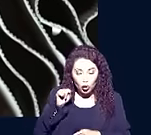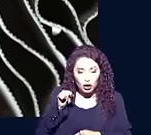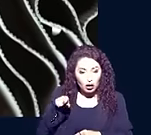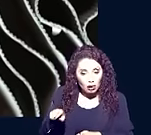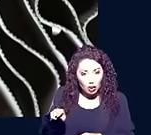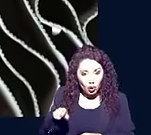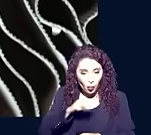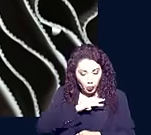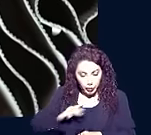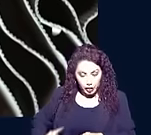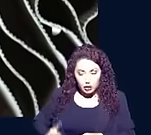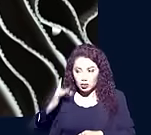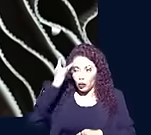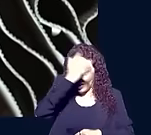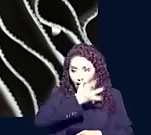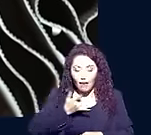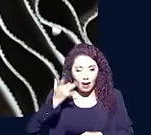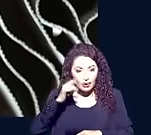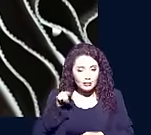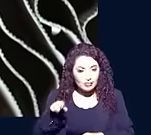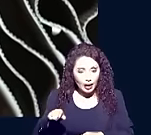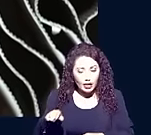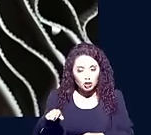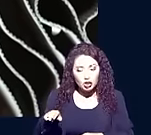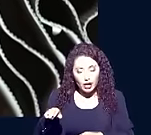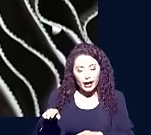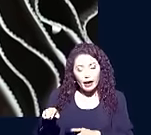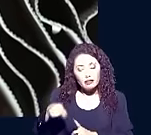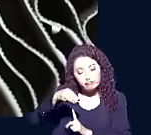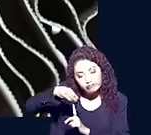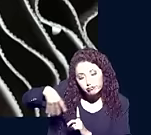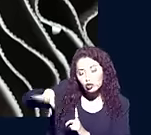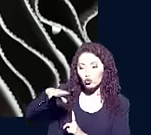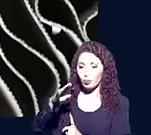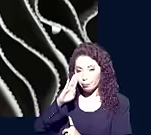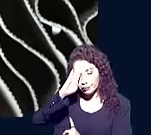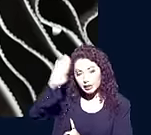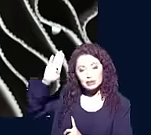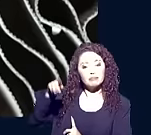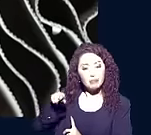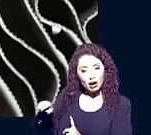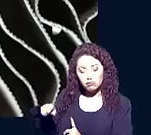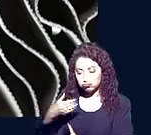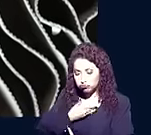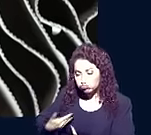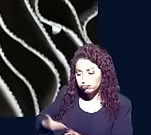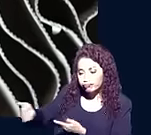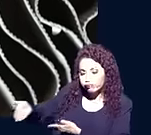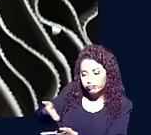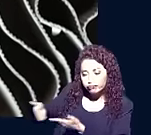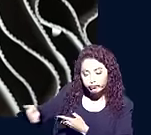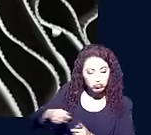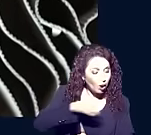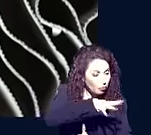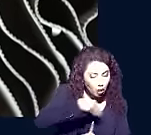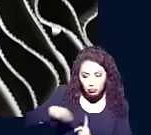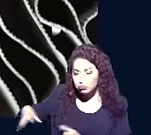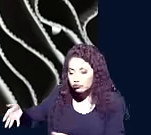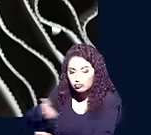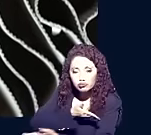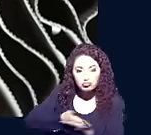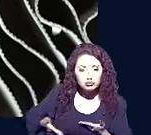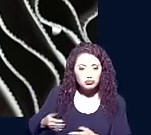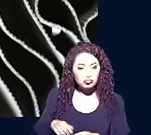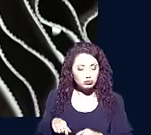o interlocutor principal dessas pautas com o governo e a Câmara dos Deputados desde o mandato passado